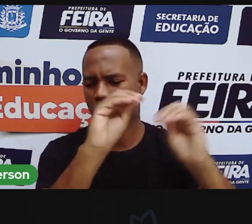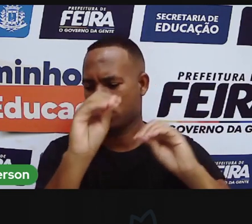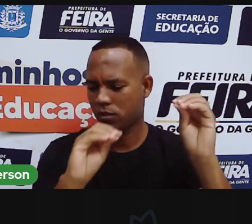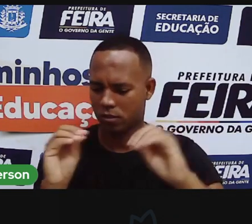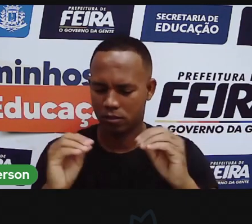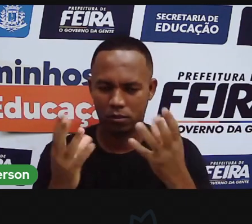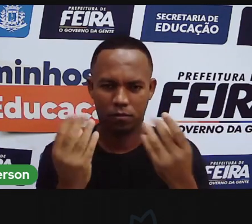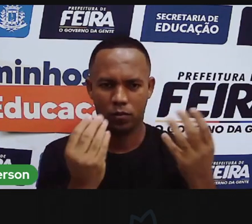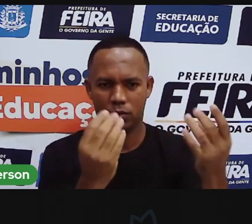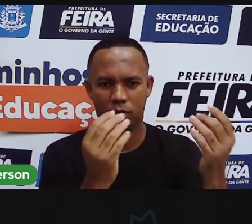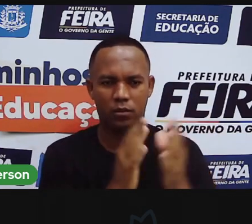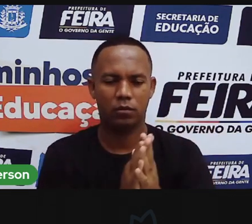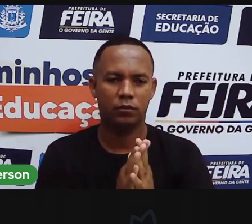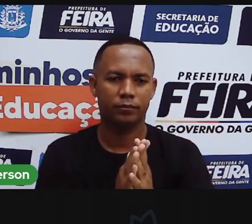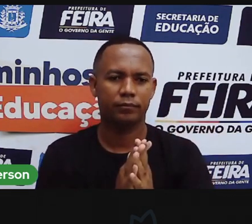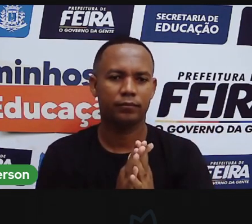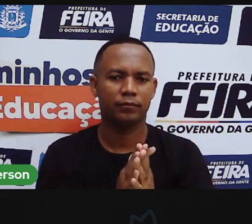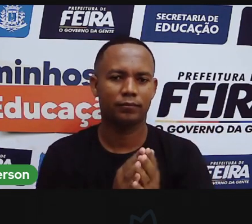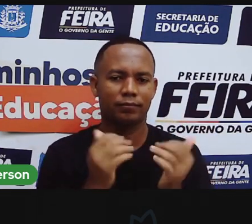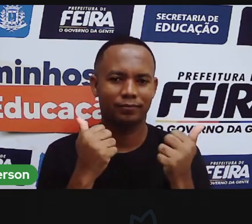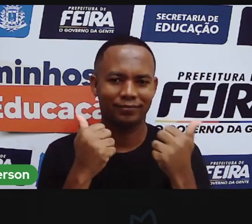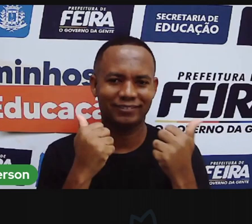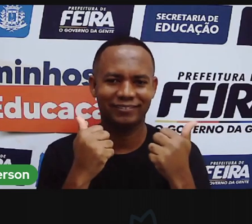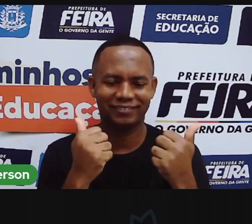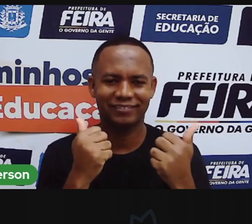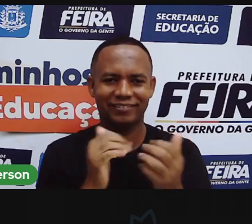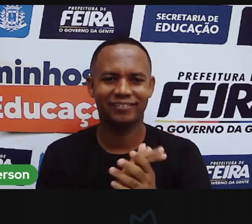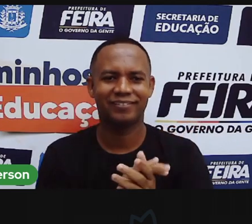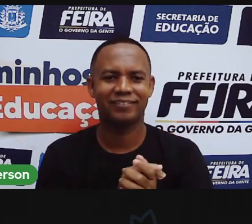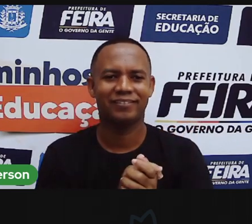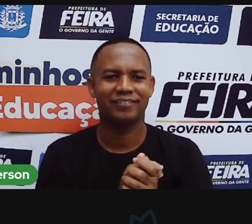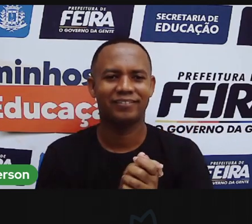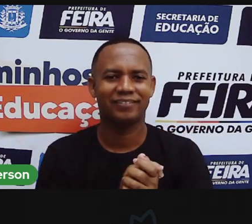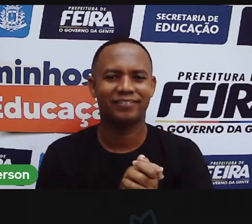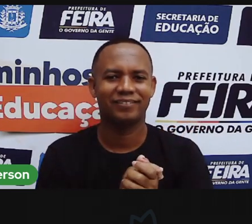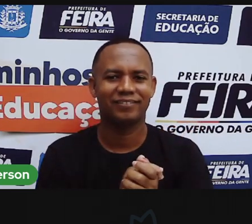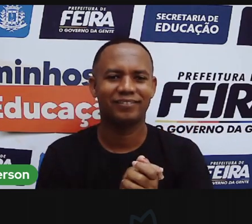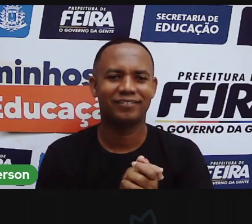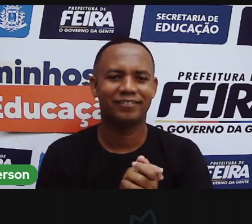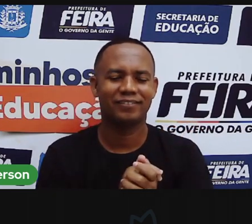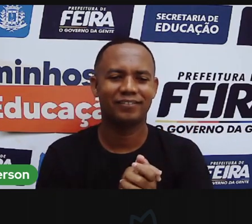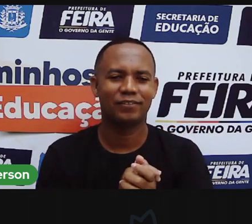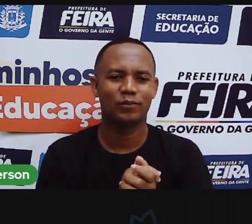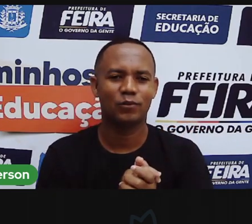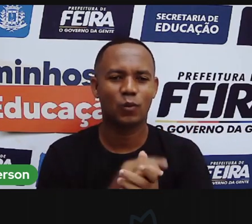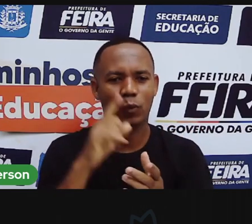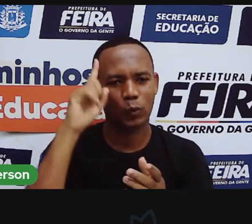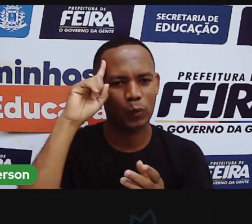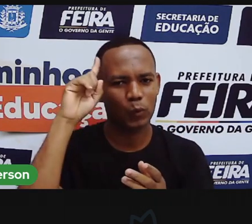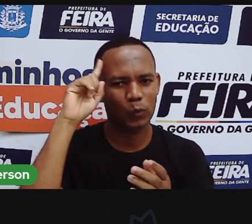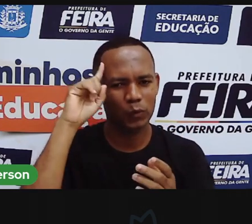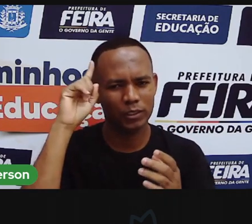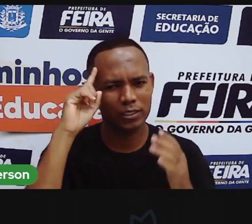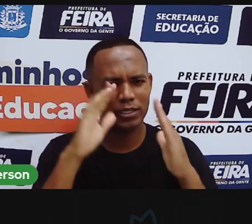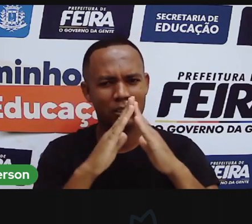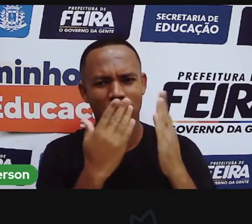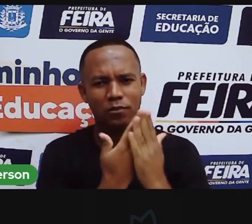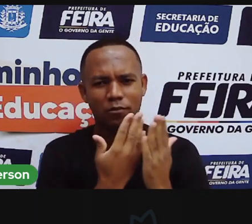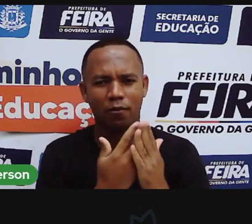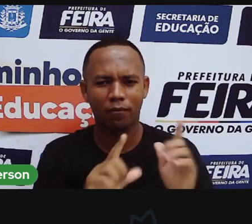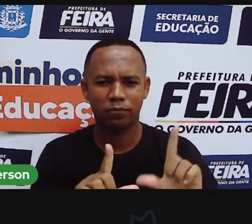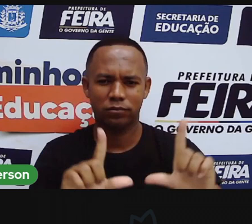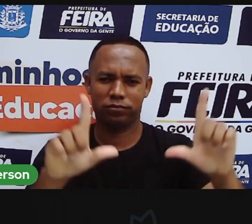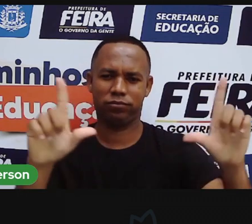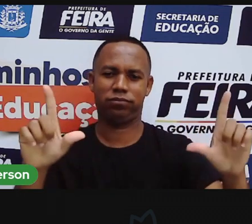aí que estão acompanhando as nossas aulas, Anderson. Estão aqui nos prestigiando todos os dias. Obviamente que tem outras escolas, mas que a